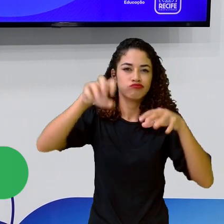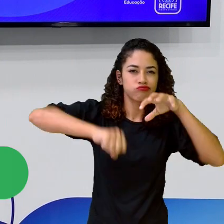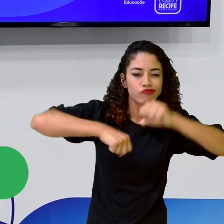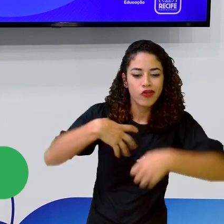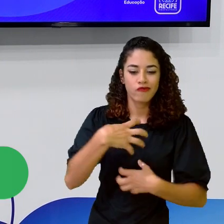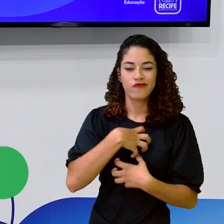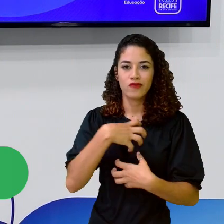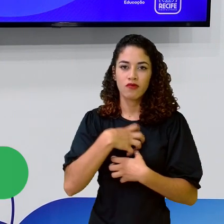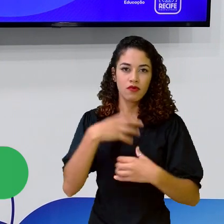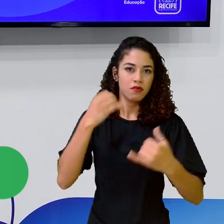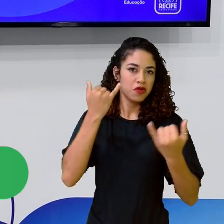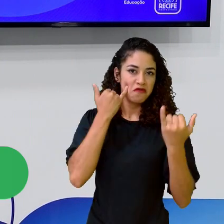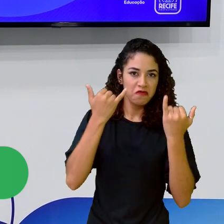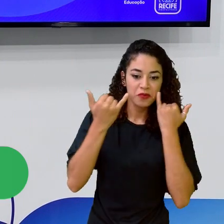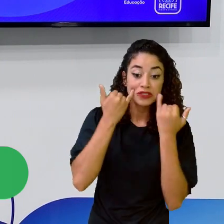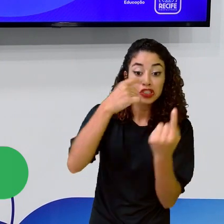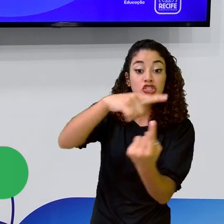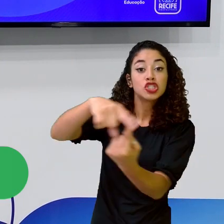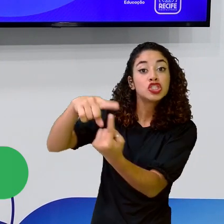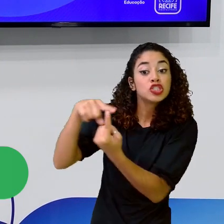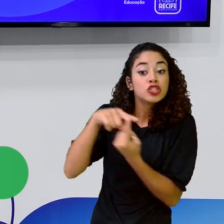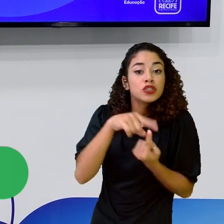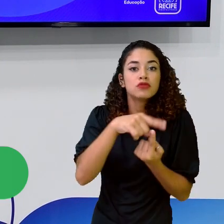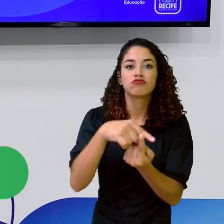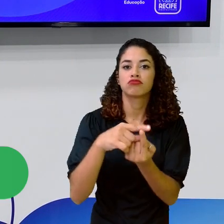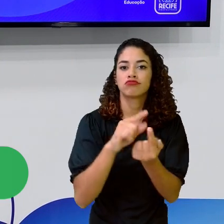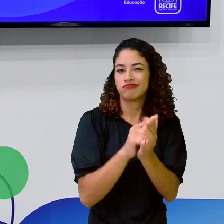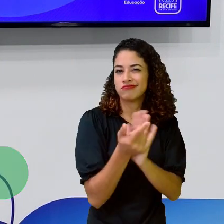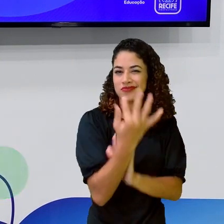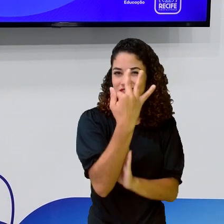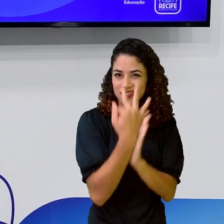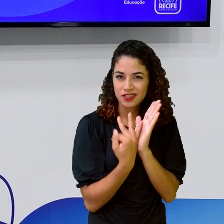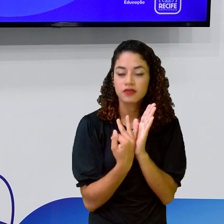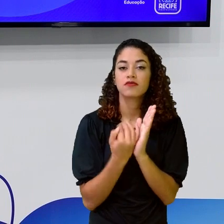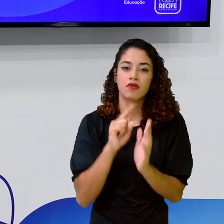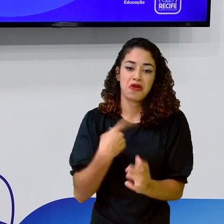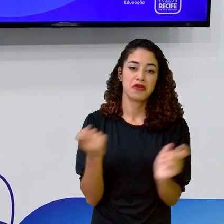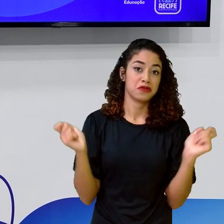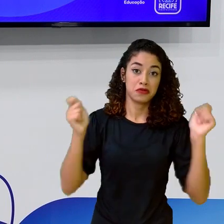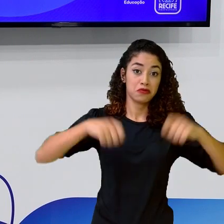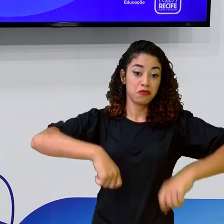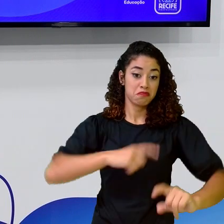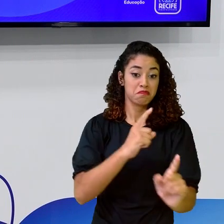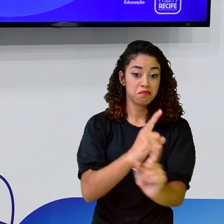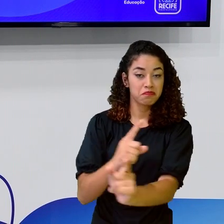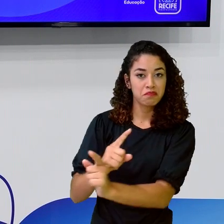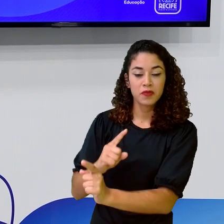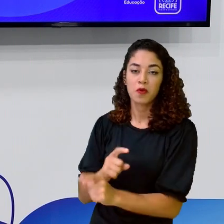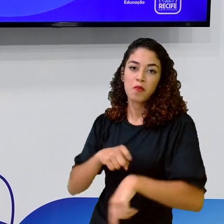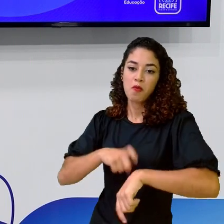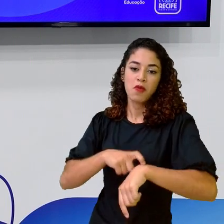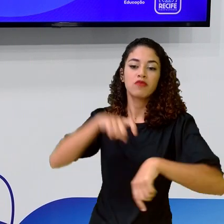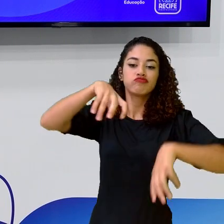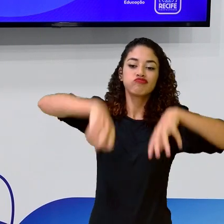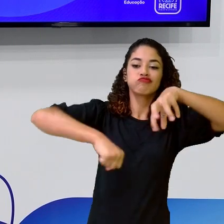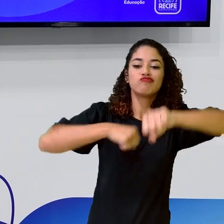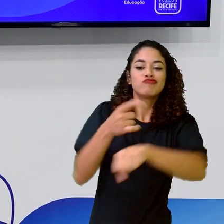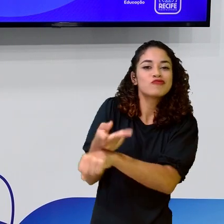informações, os tipos, né, textuais aí que a gente encontra quando a gente vai nessa busca aí